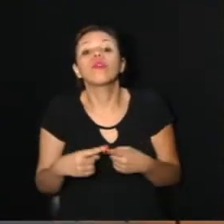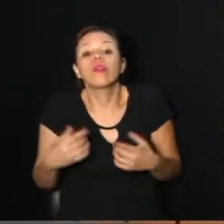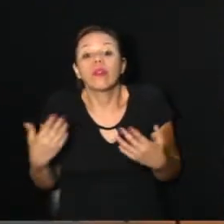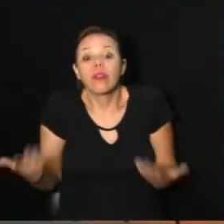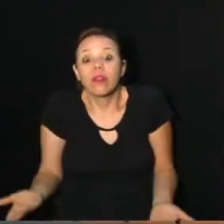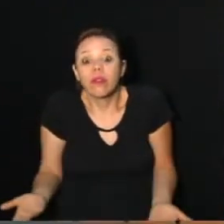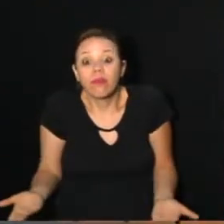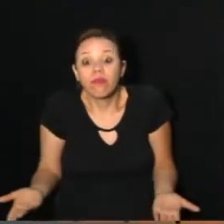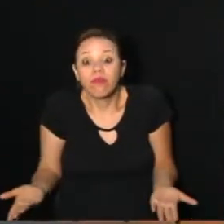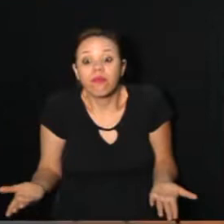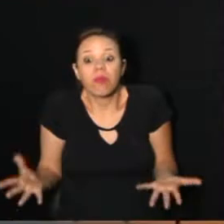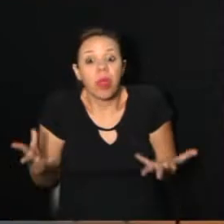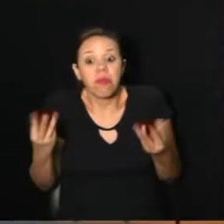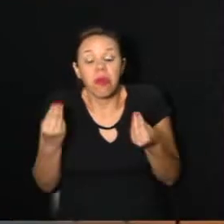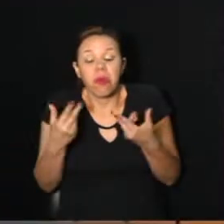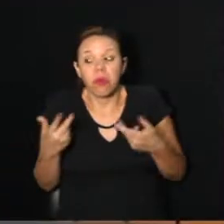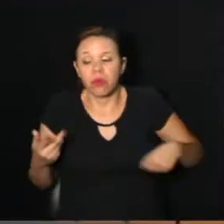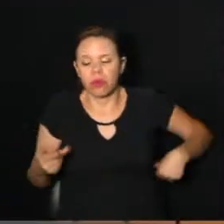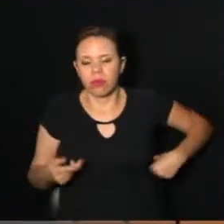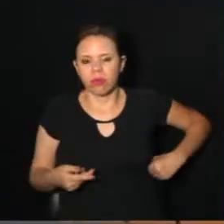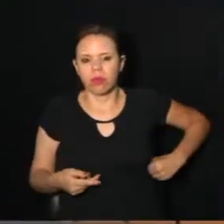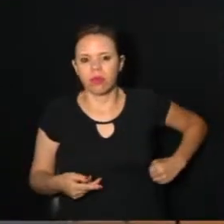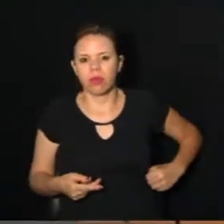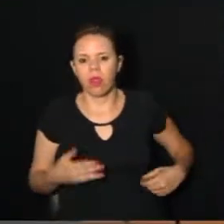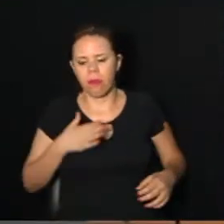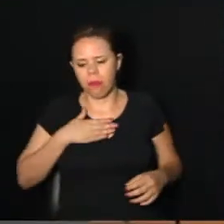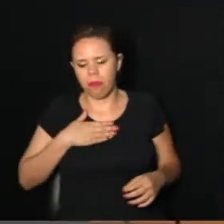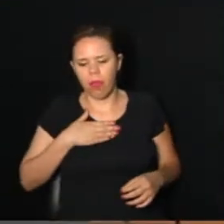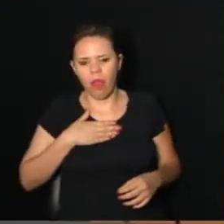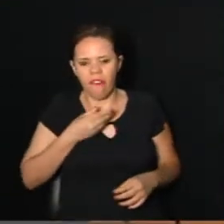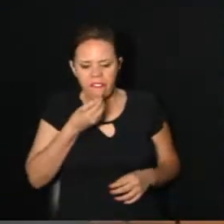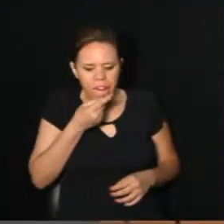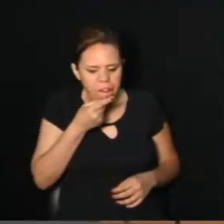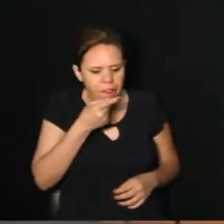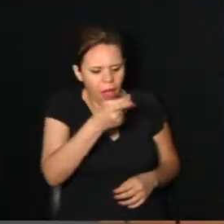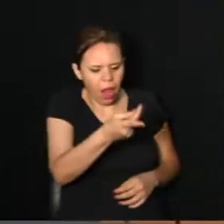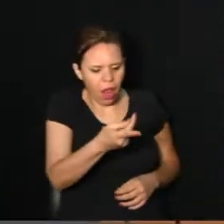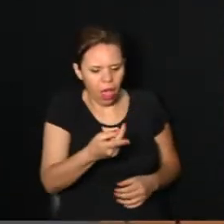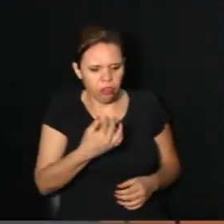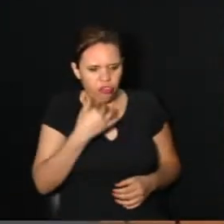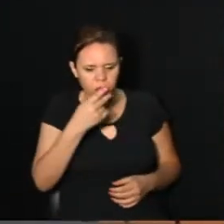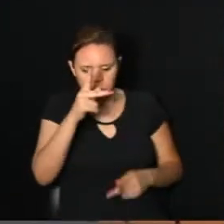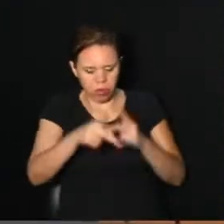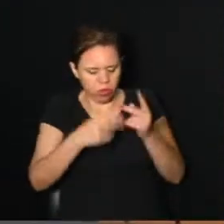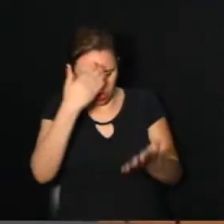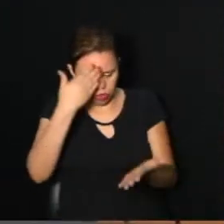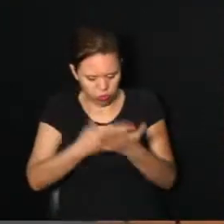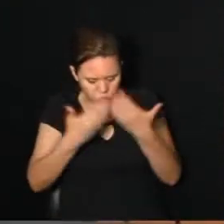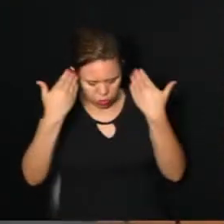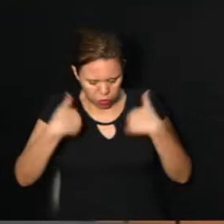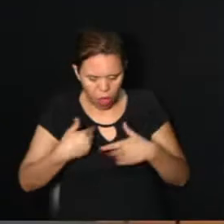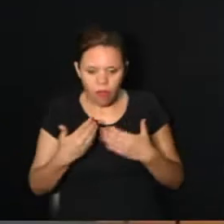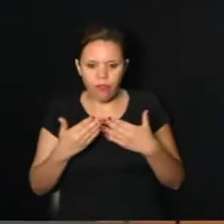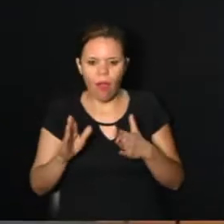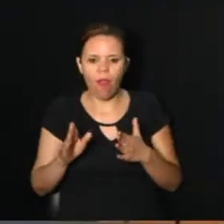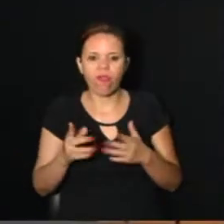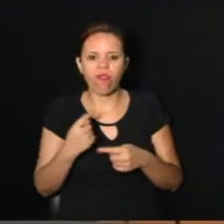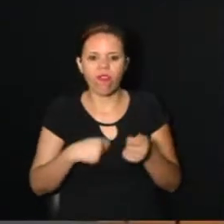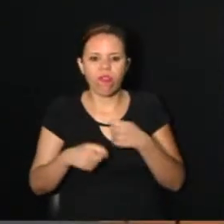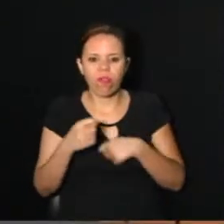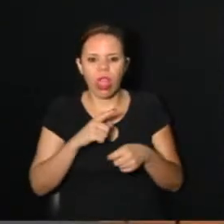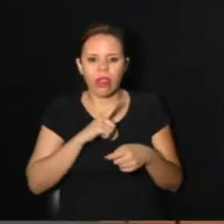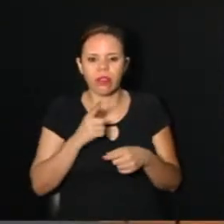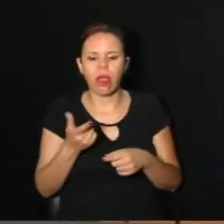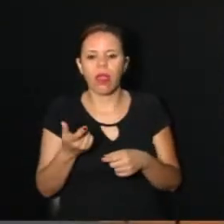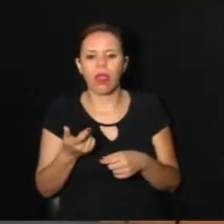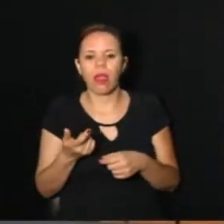Por que isso tudo? Será que a minha palavra não basta? Vou abrir um negócio que na Itaú, que tem baixo